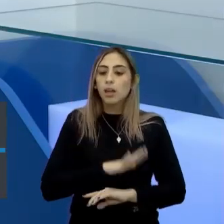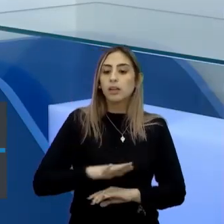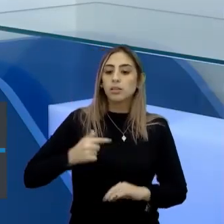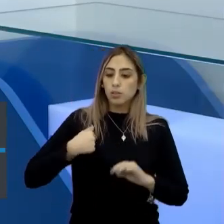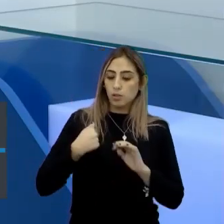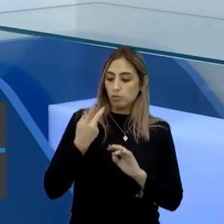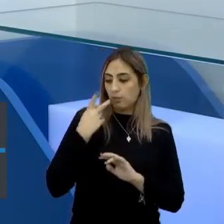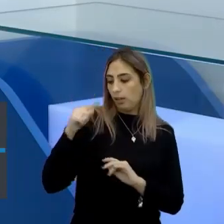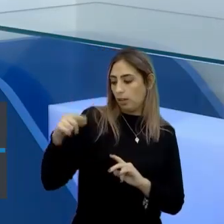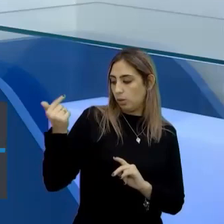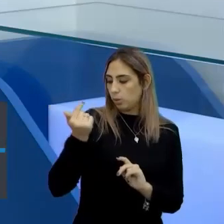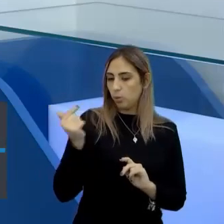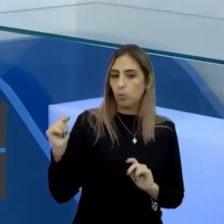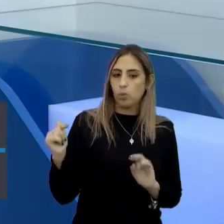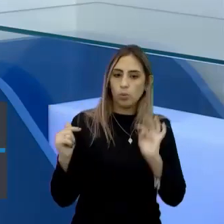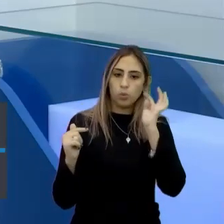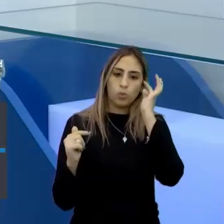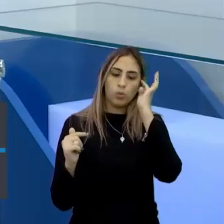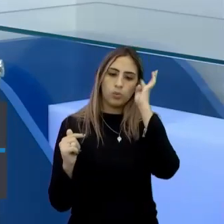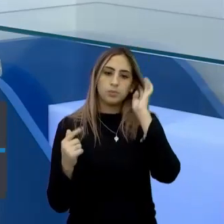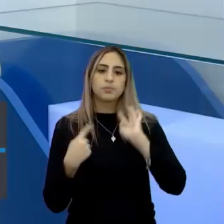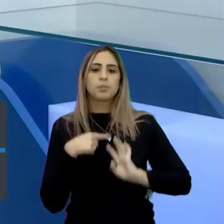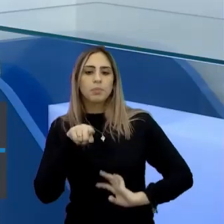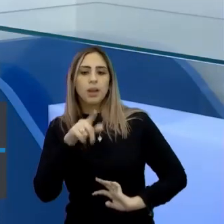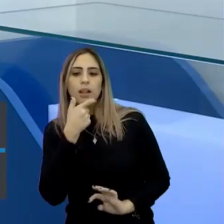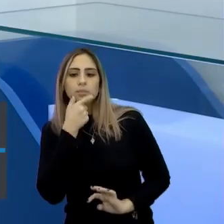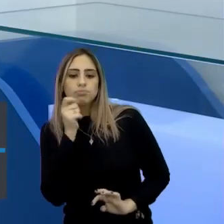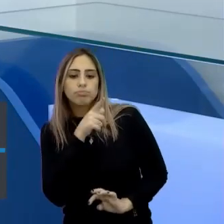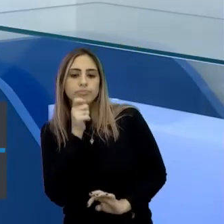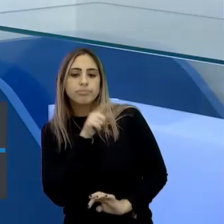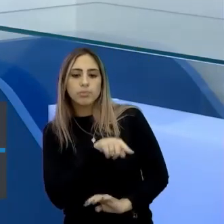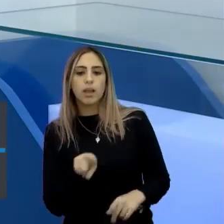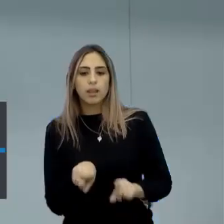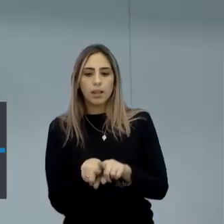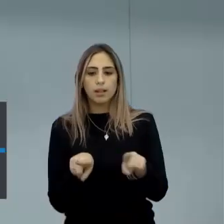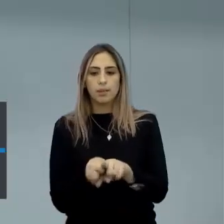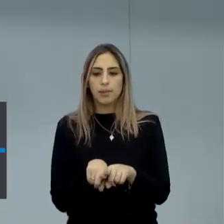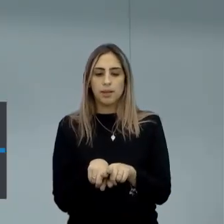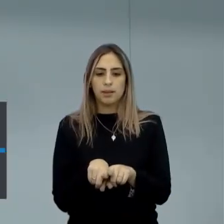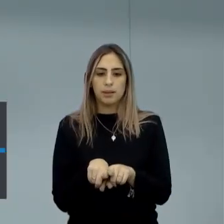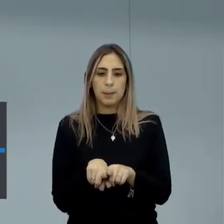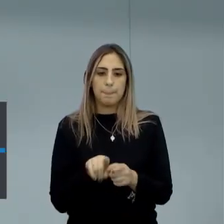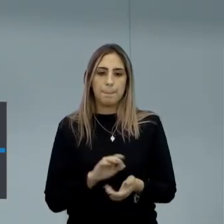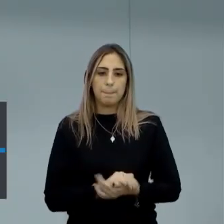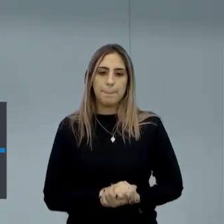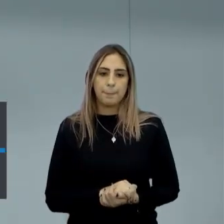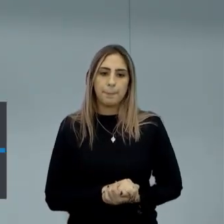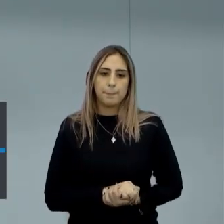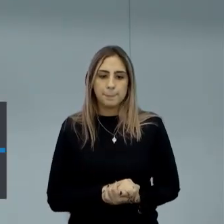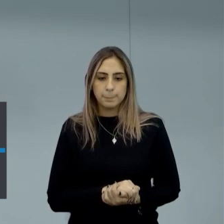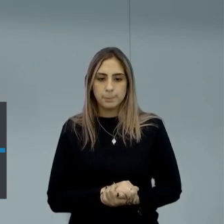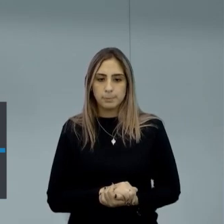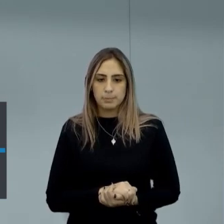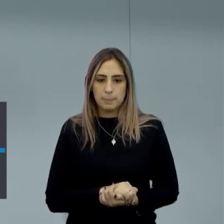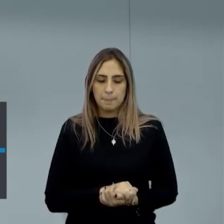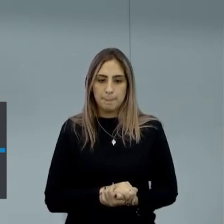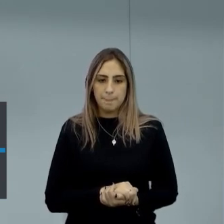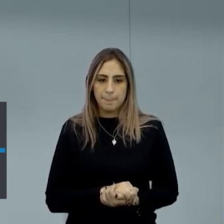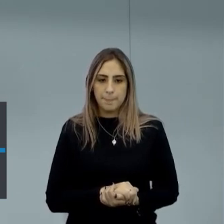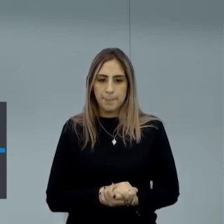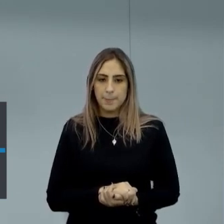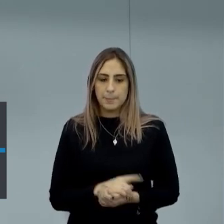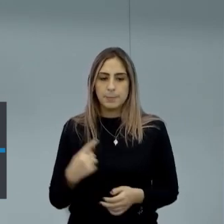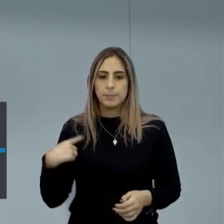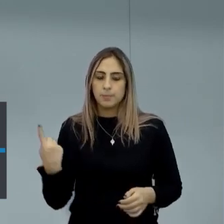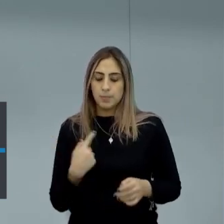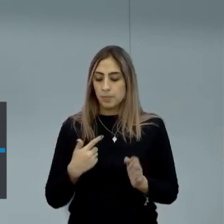cutucar isso ali no outro, talvez para ele seja engraçado também. Né? É verdade, muito bom. Nós estamos